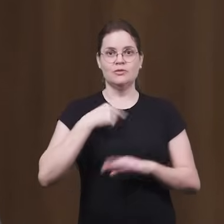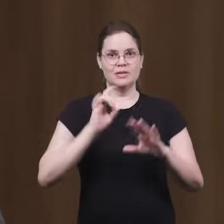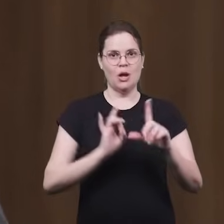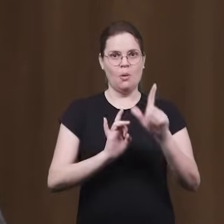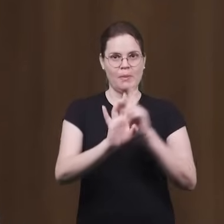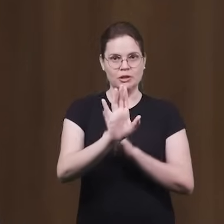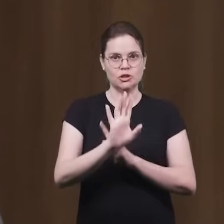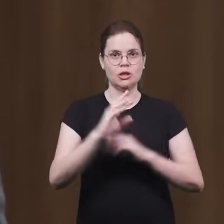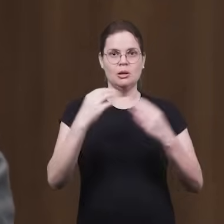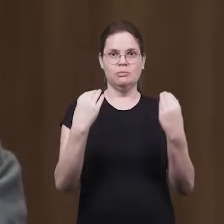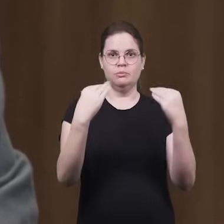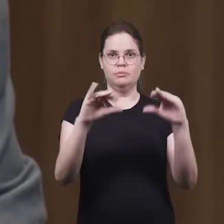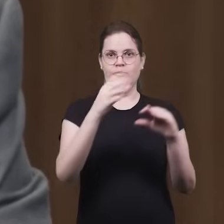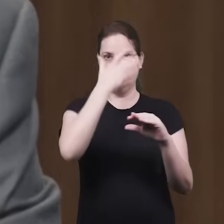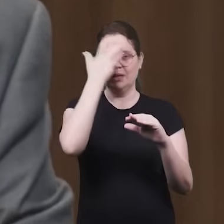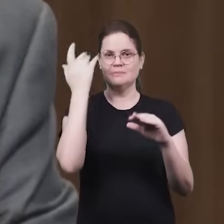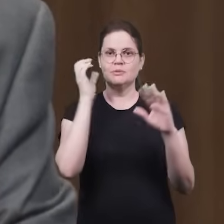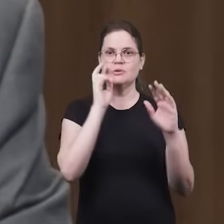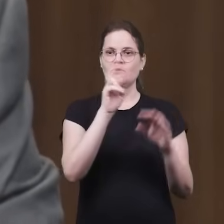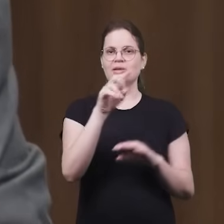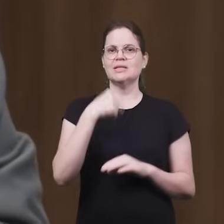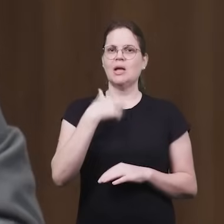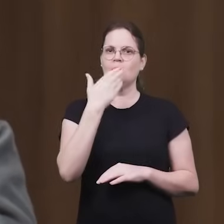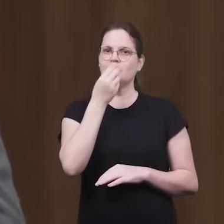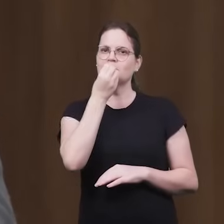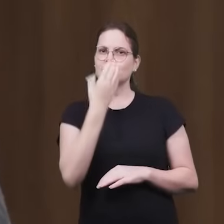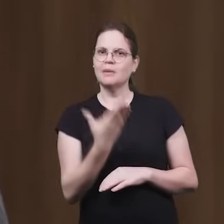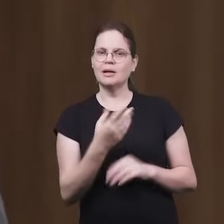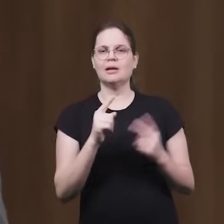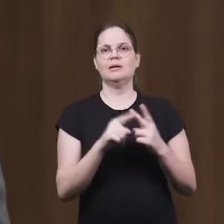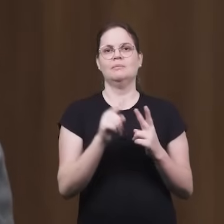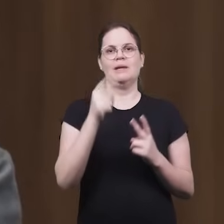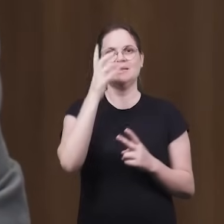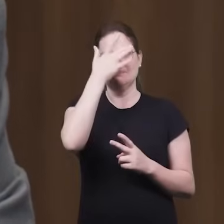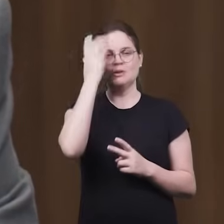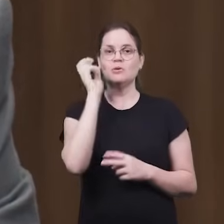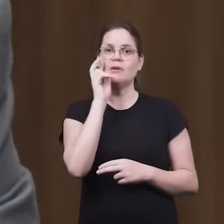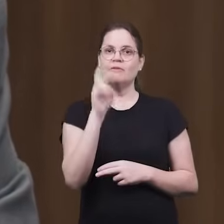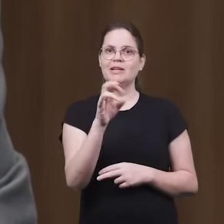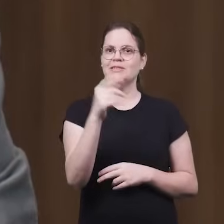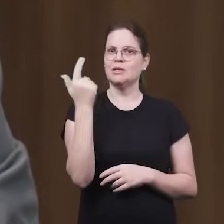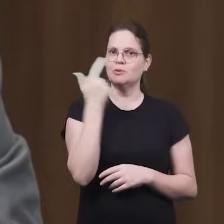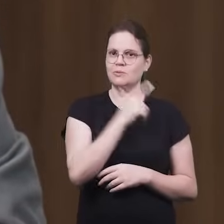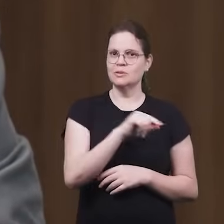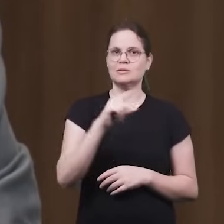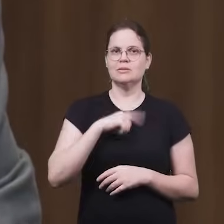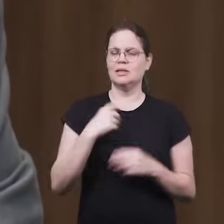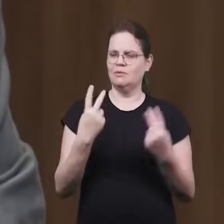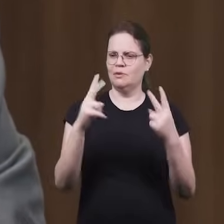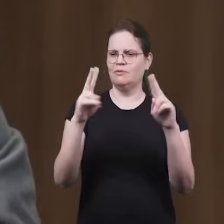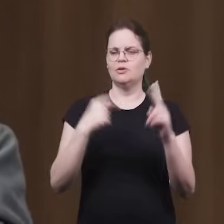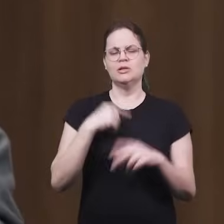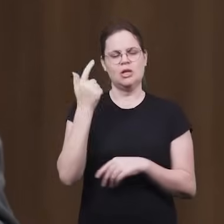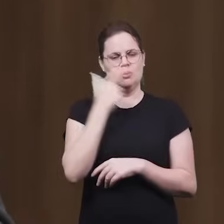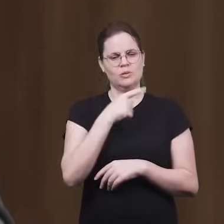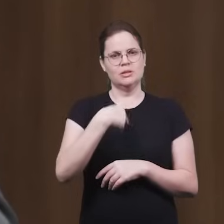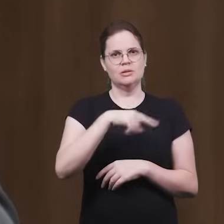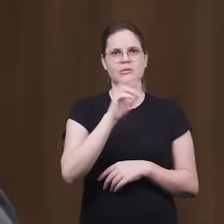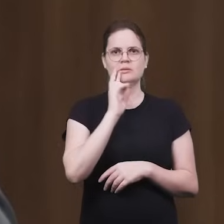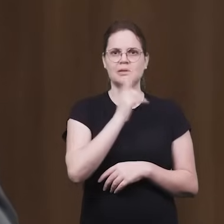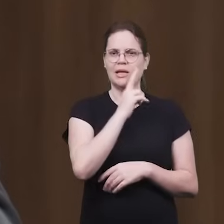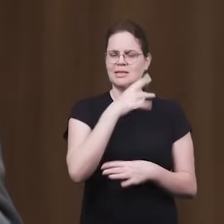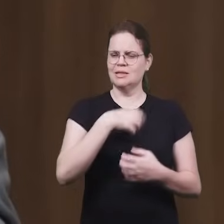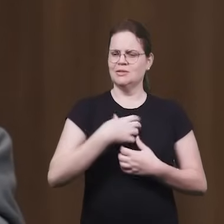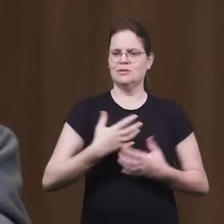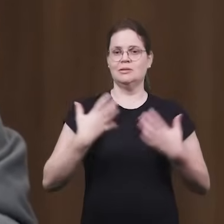compartilha, para que todo mundo possa ver que você está comendo bem, para que todo mundo possa ver que você conseguiu, que você teve uma vitória, você pôde ir àquele restaurante. Está se